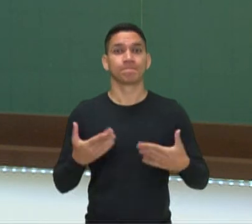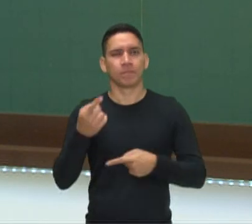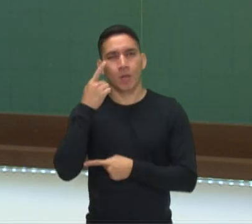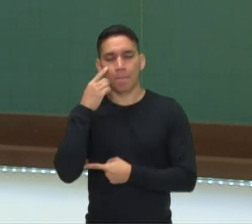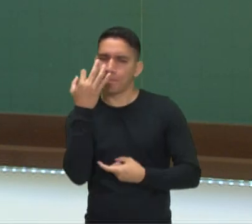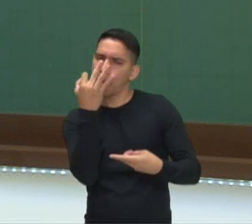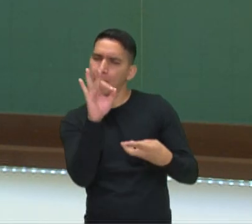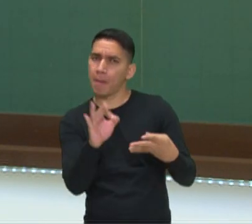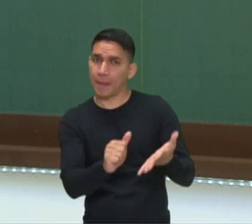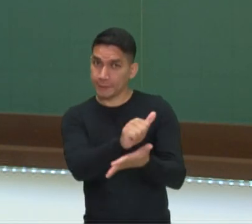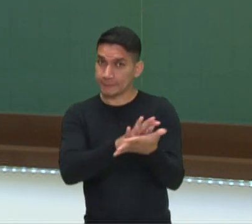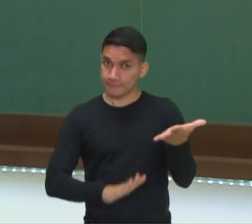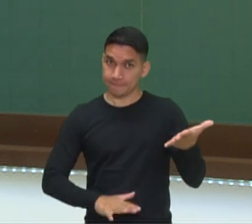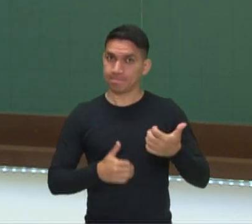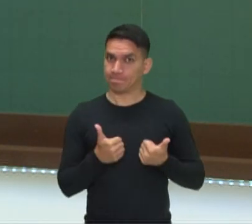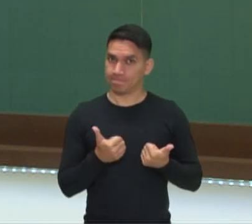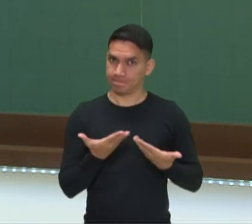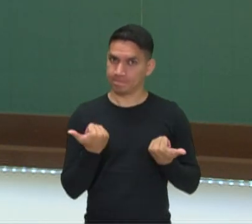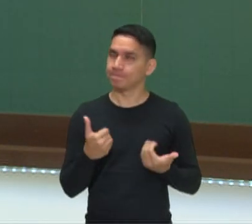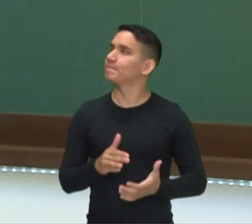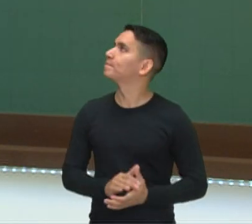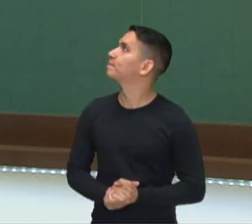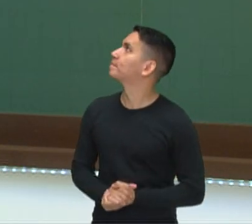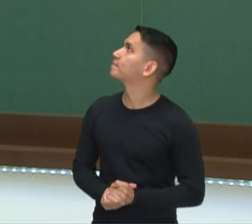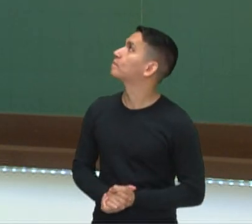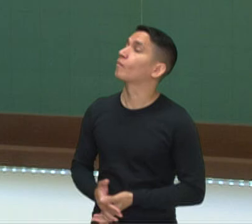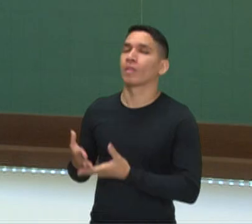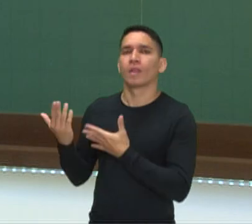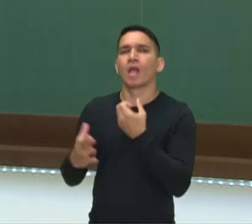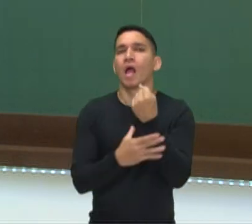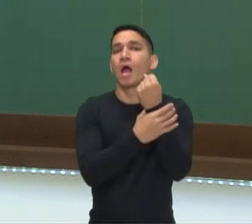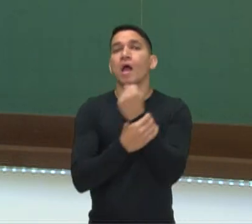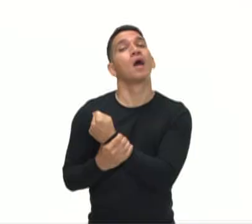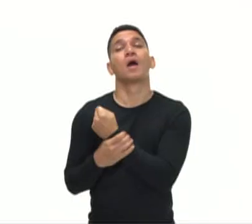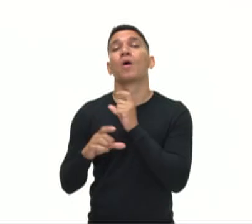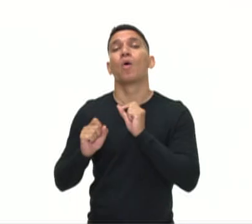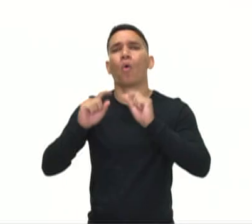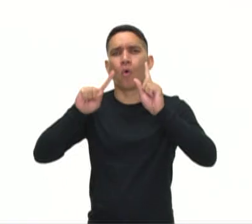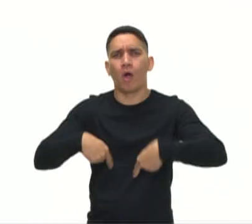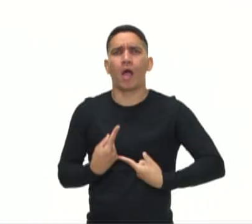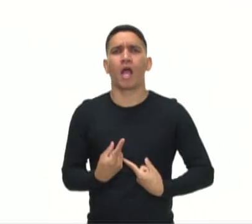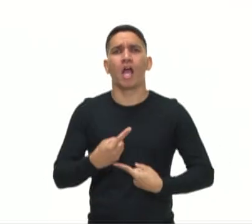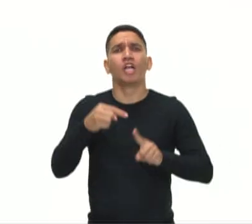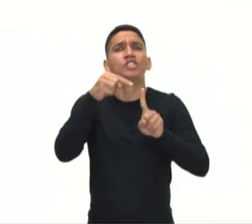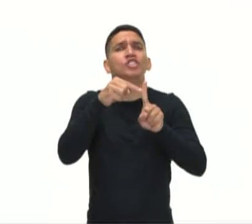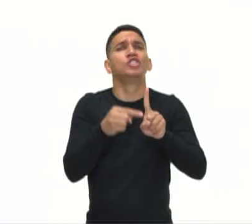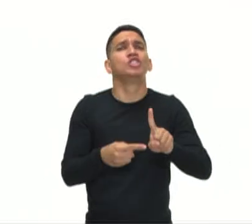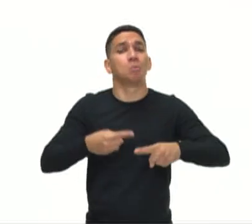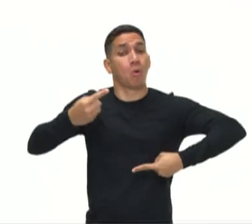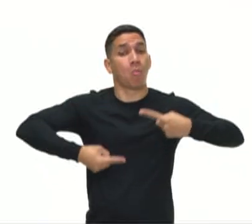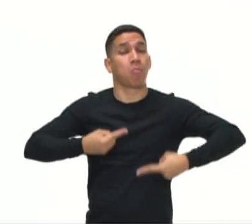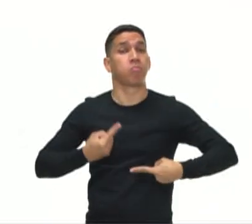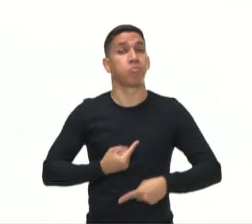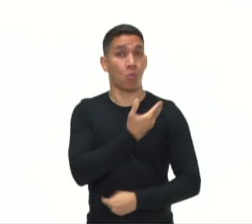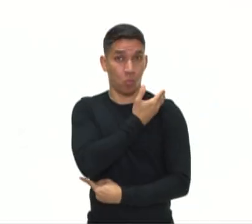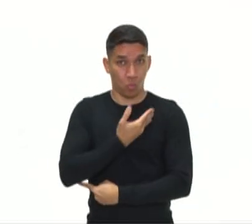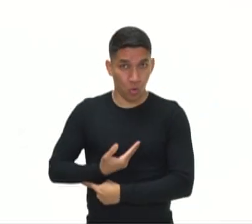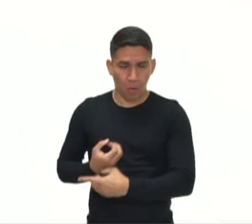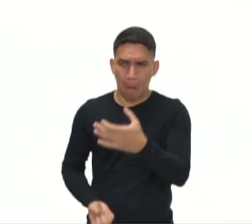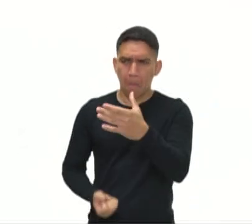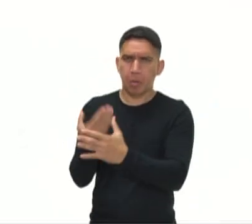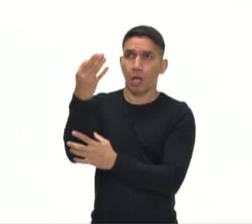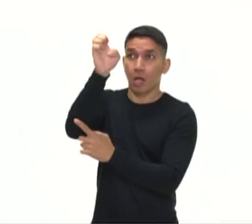Vamos fazer a correção da nossa atividade, pessoal? O absolutismo foi um regime político que se desenvolveu na